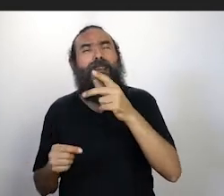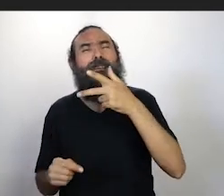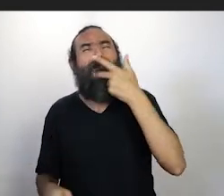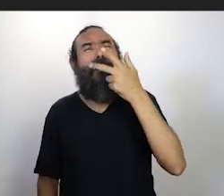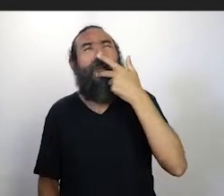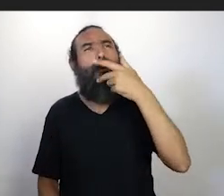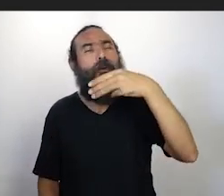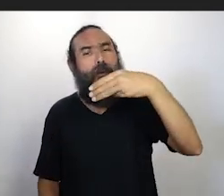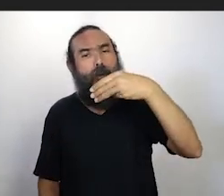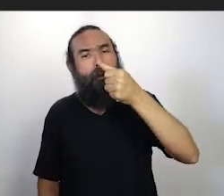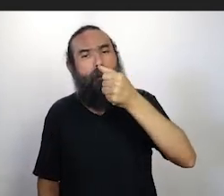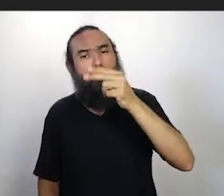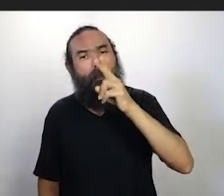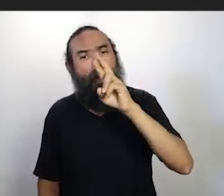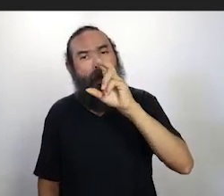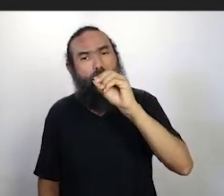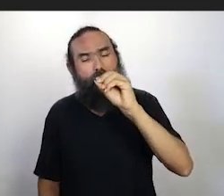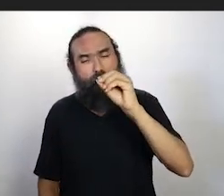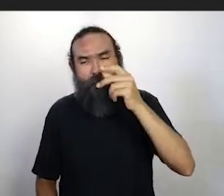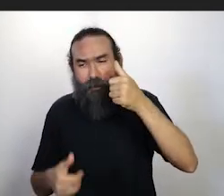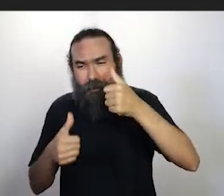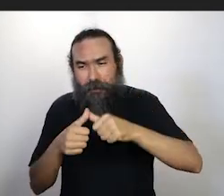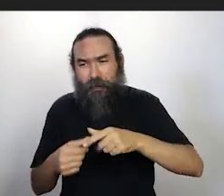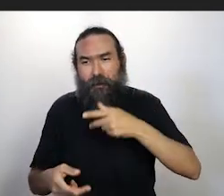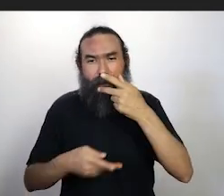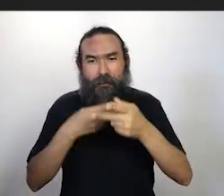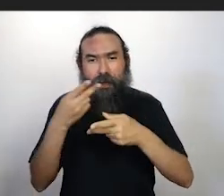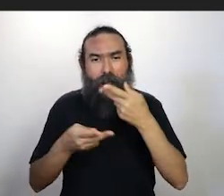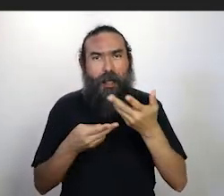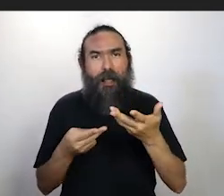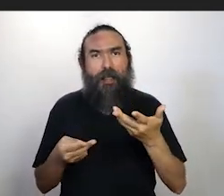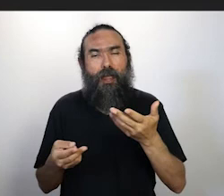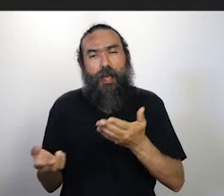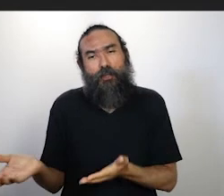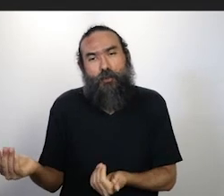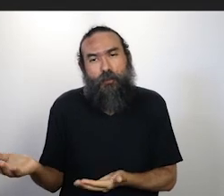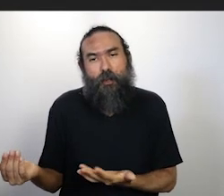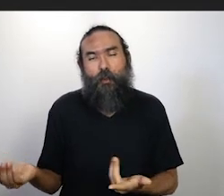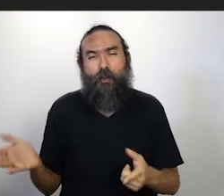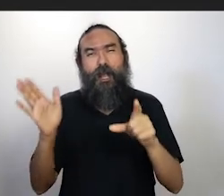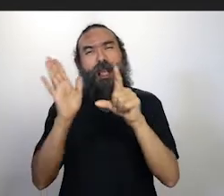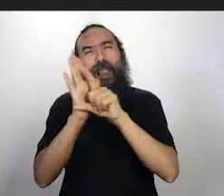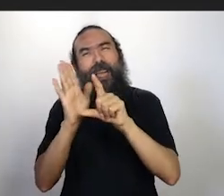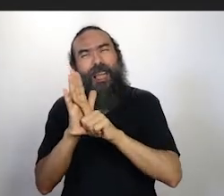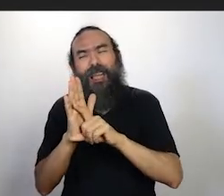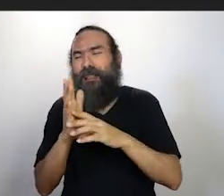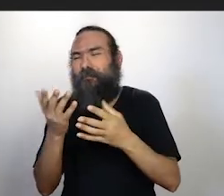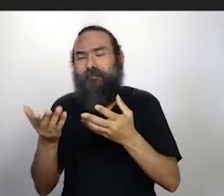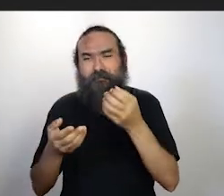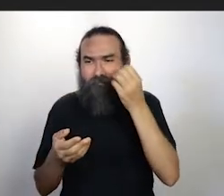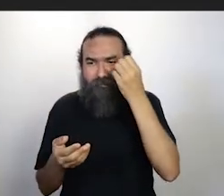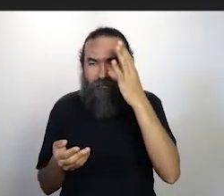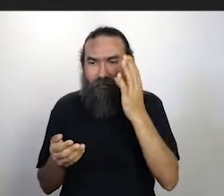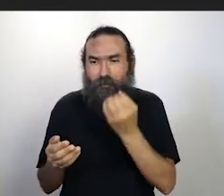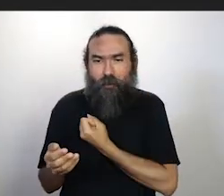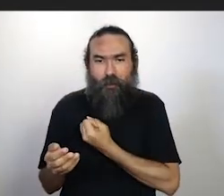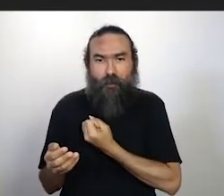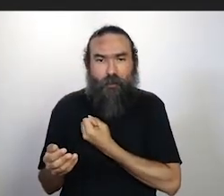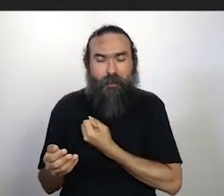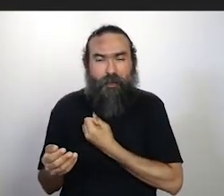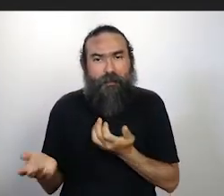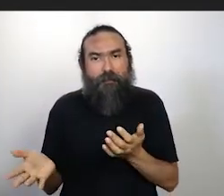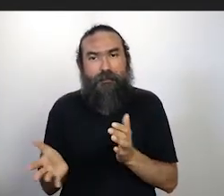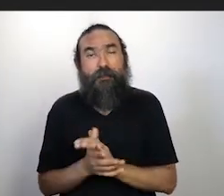Mauro que trouxe aqui a questão de juventude, a lei tal, 30 anos, não sei o que, 35, enfim, isso é uma questão,